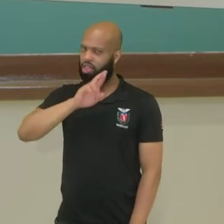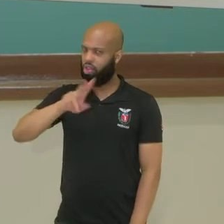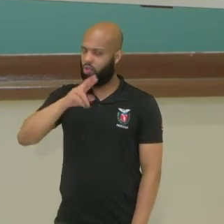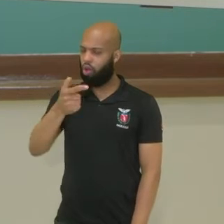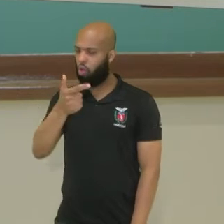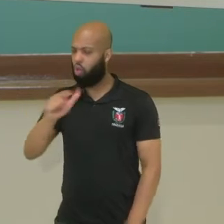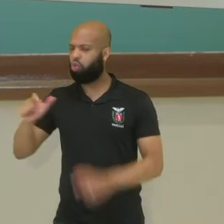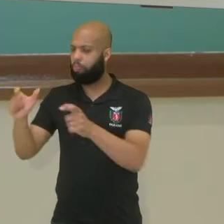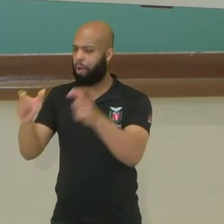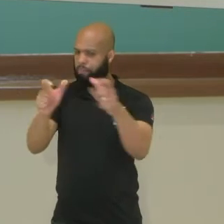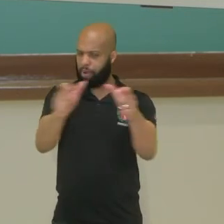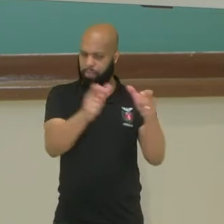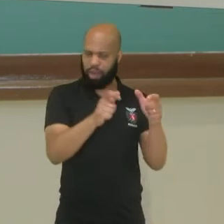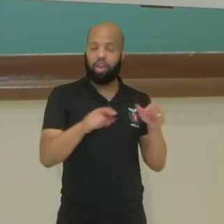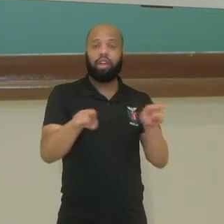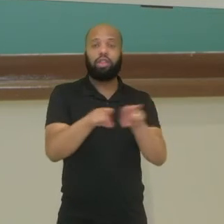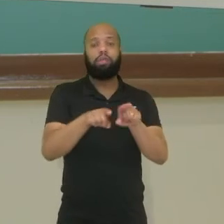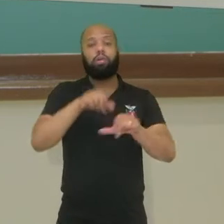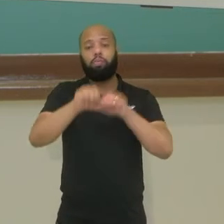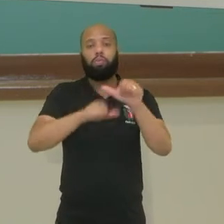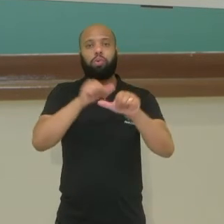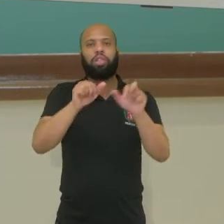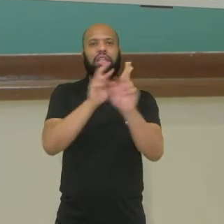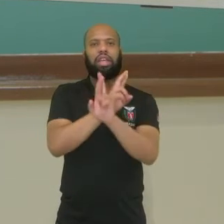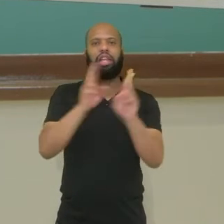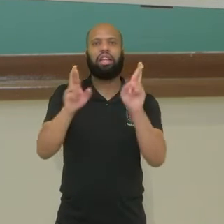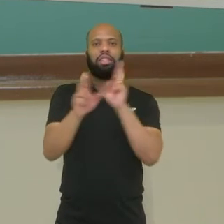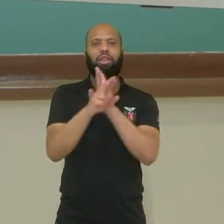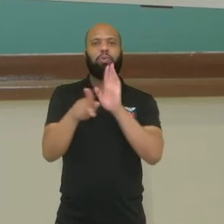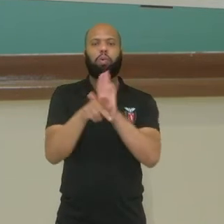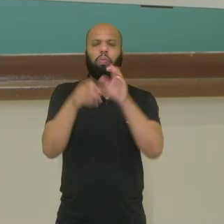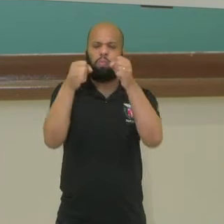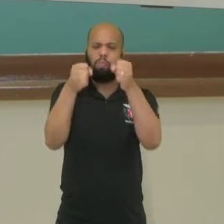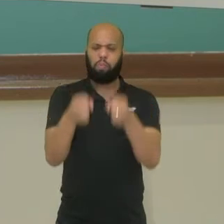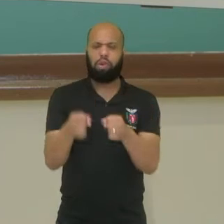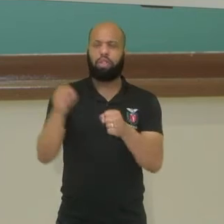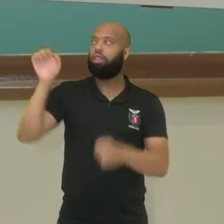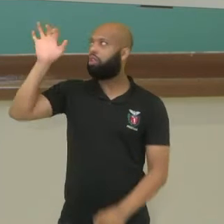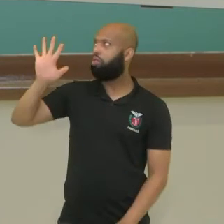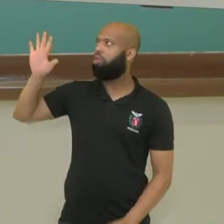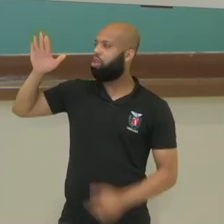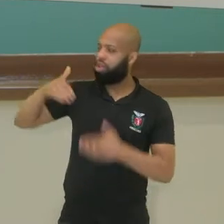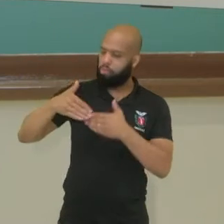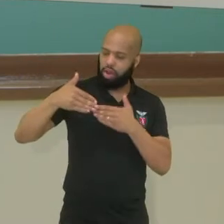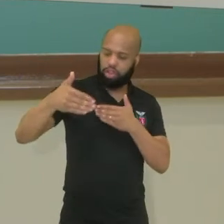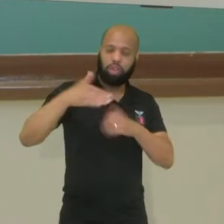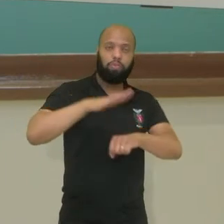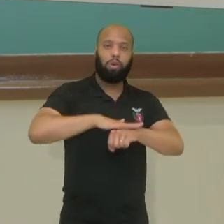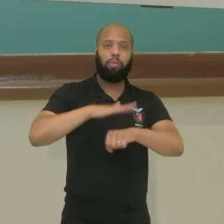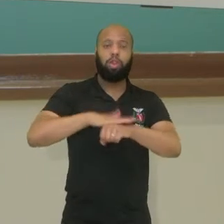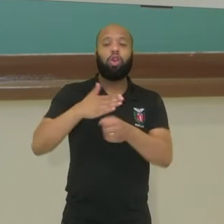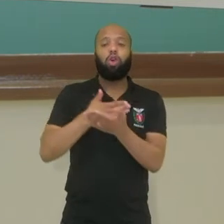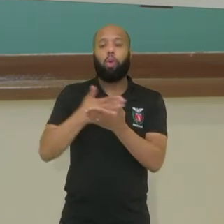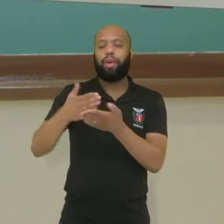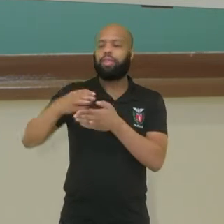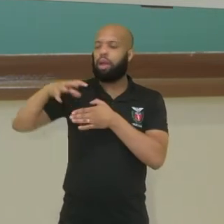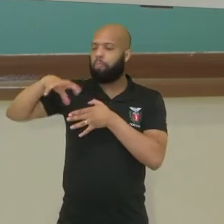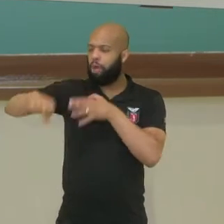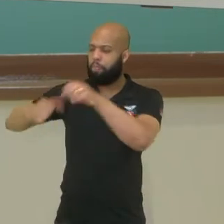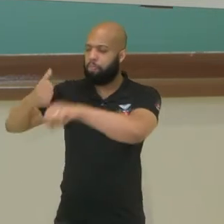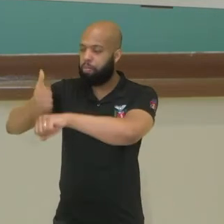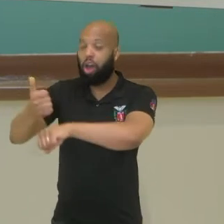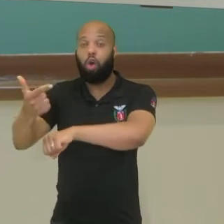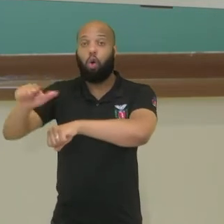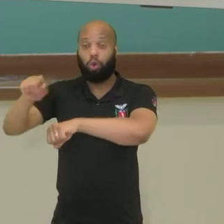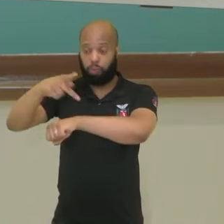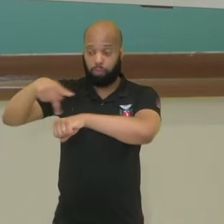alterar as relações de poder na Europa a partir do momento que ele passa a dominar outras nações e, claro, consequentemente,